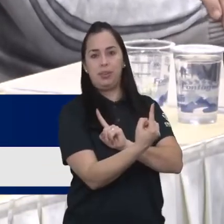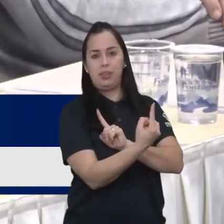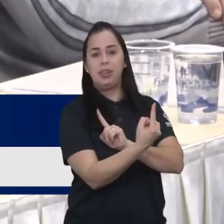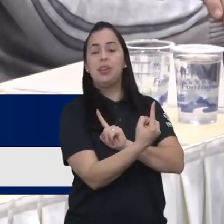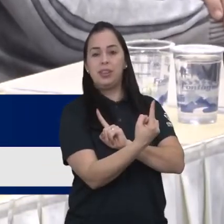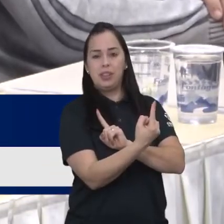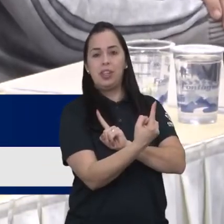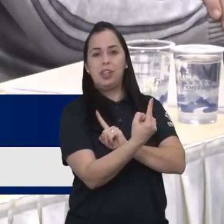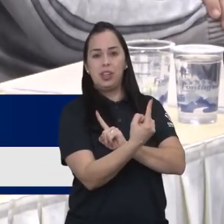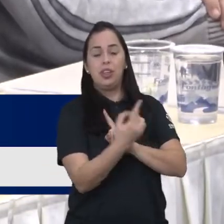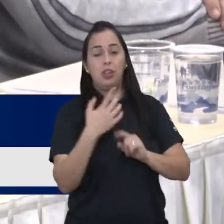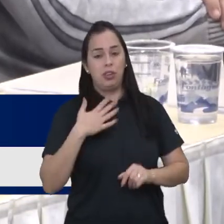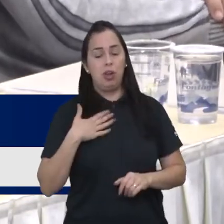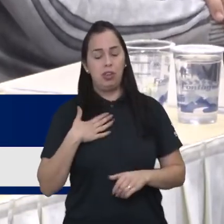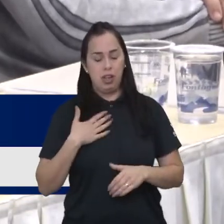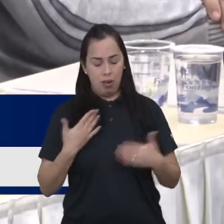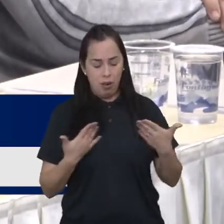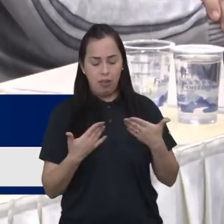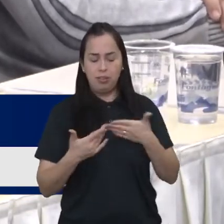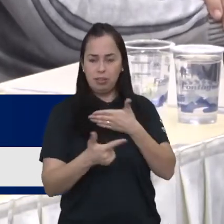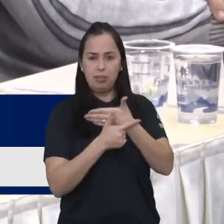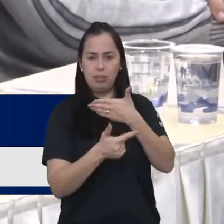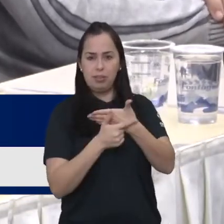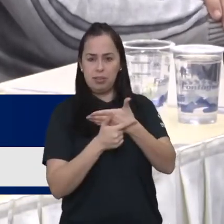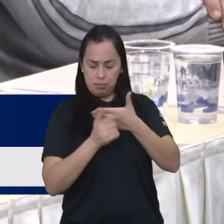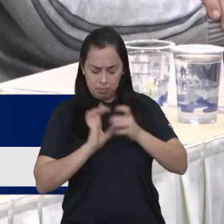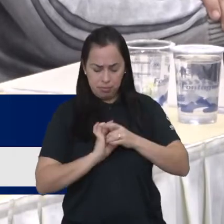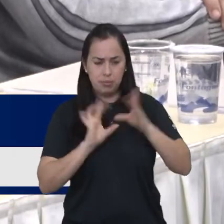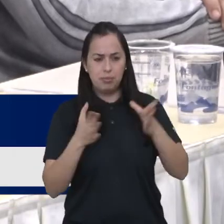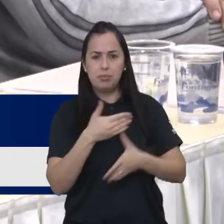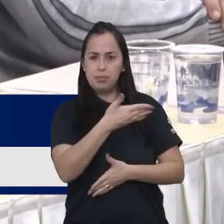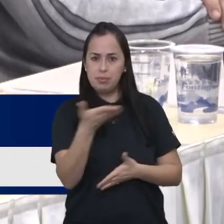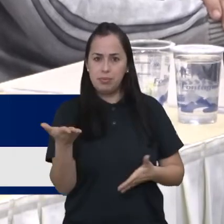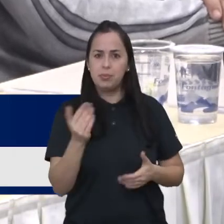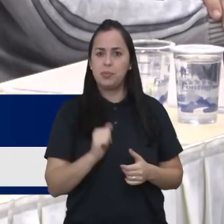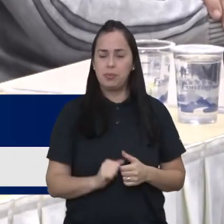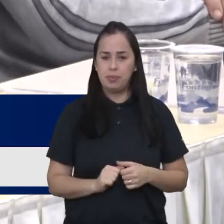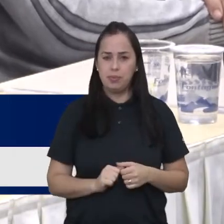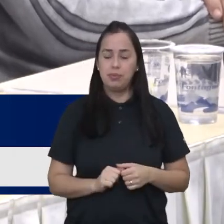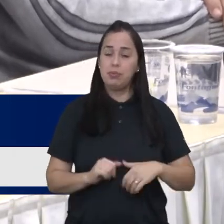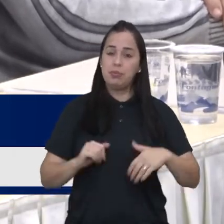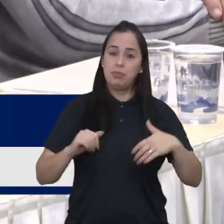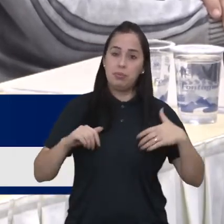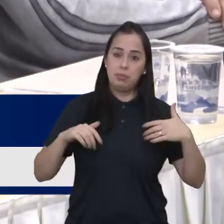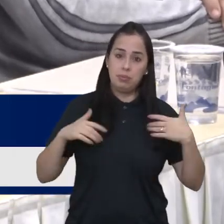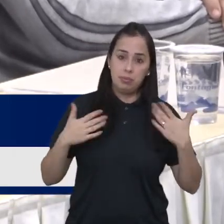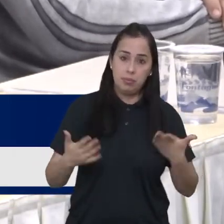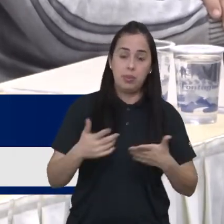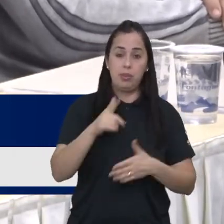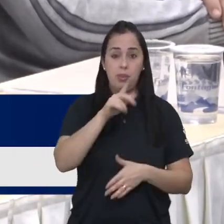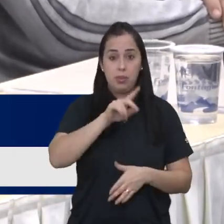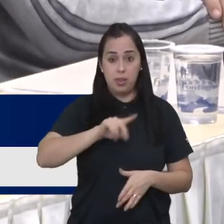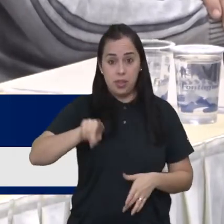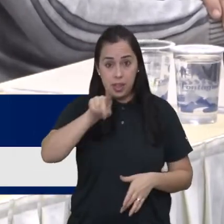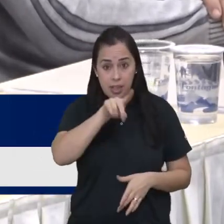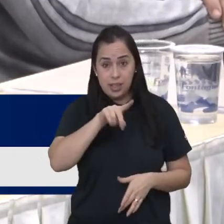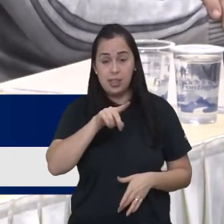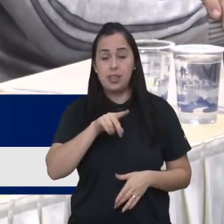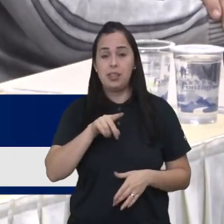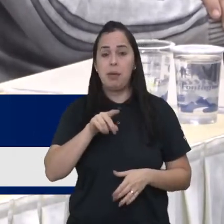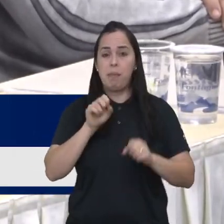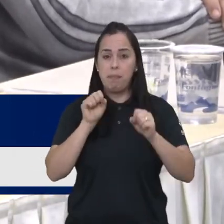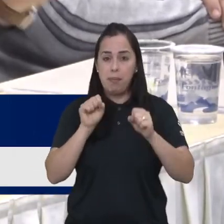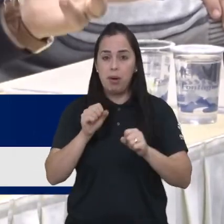mandato, nós estamos nos colocando à disposição de vocês. Então, que vocês façam uso,